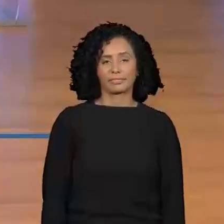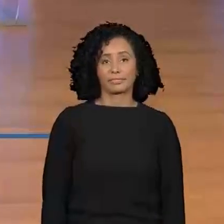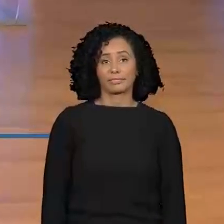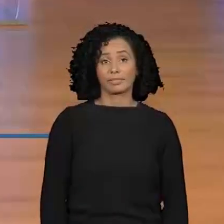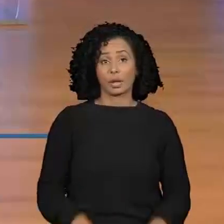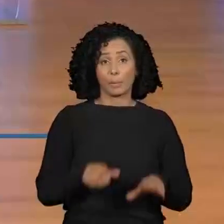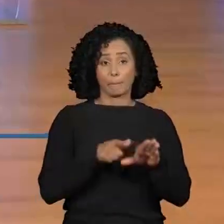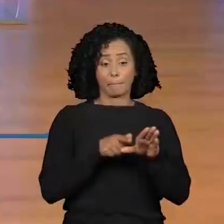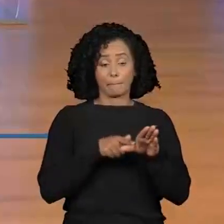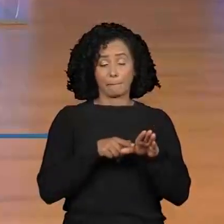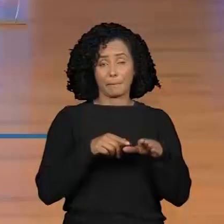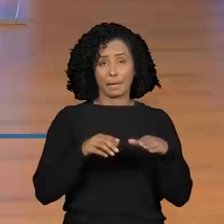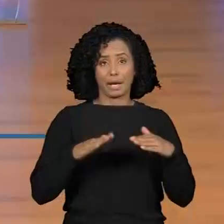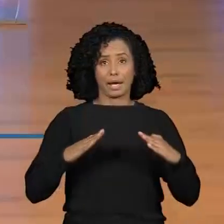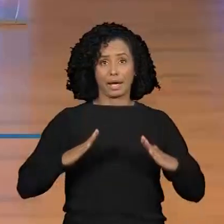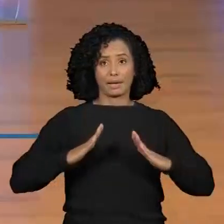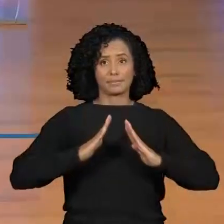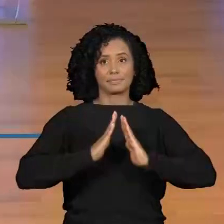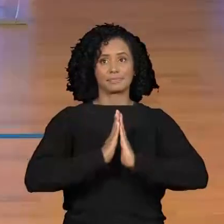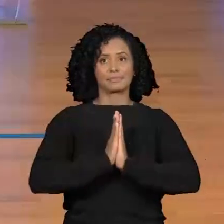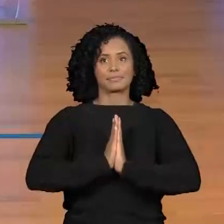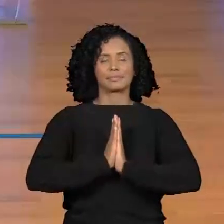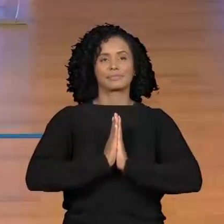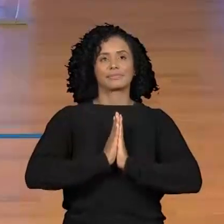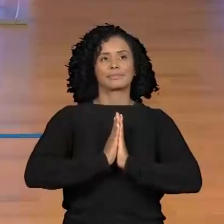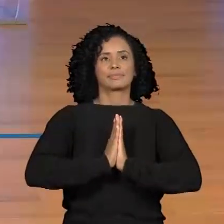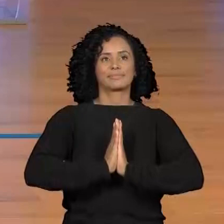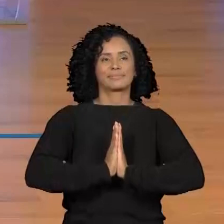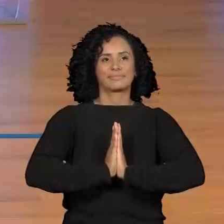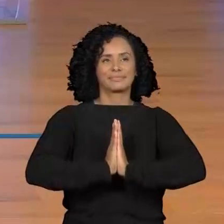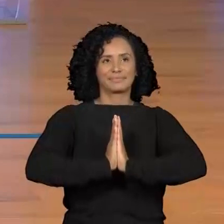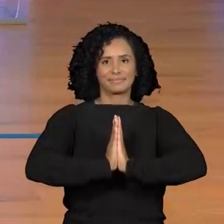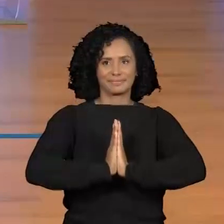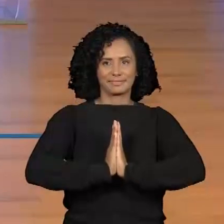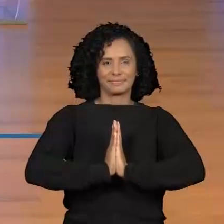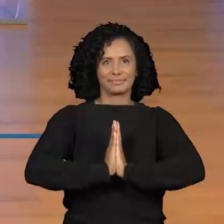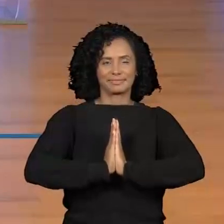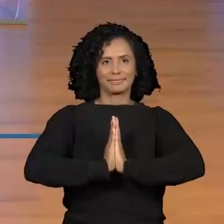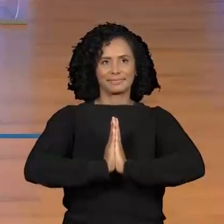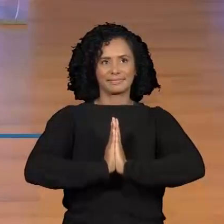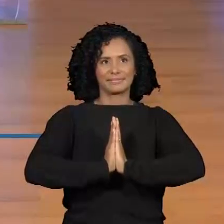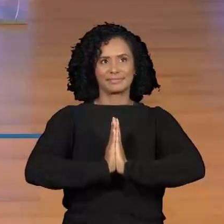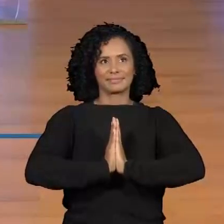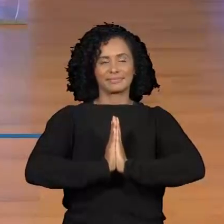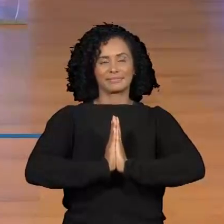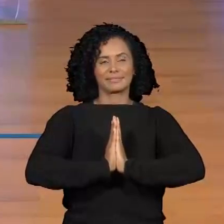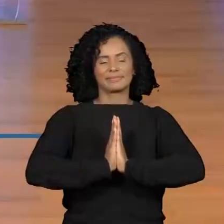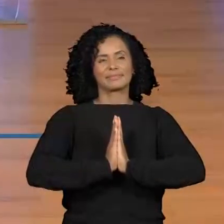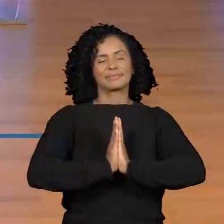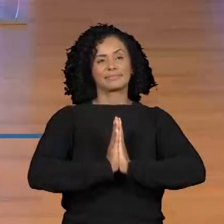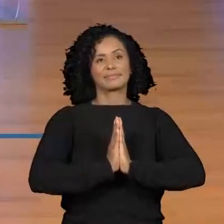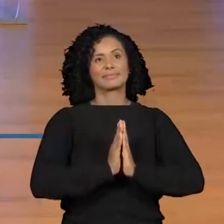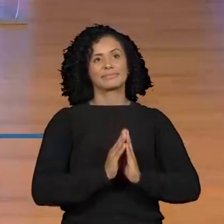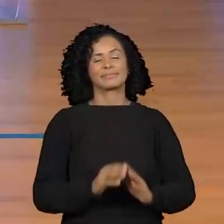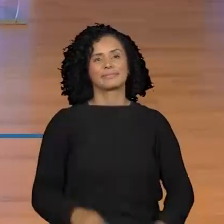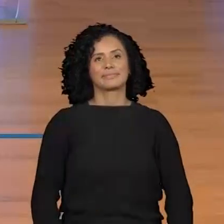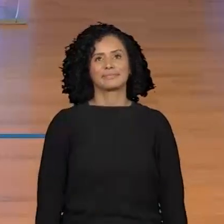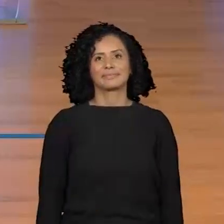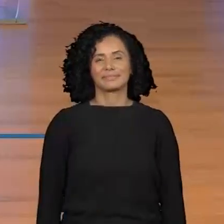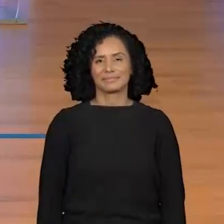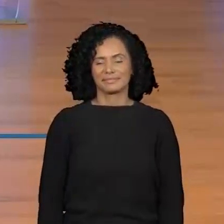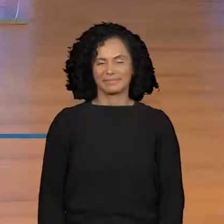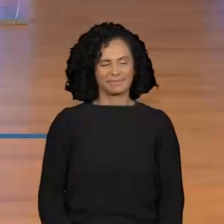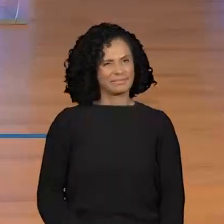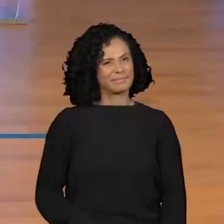meu. Deu certinho. Igualzinho, né, gente? Ó. Depois você podia me emprestar seu tênis, né? Para